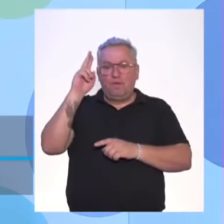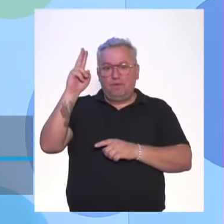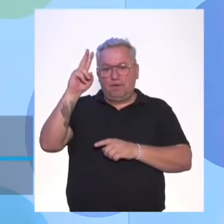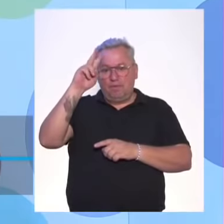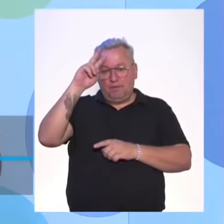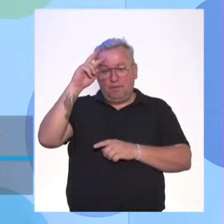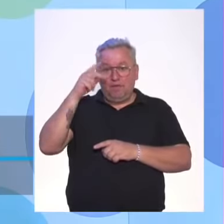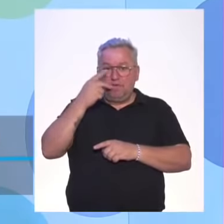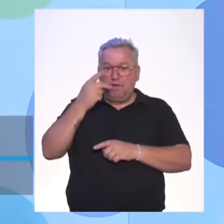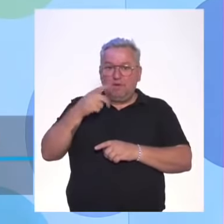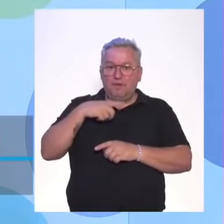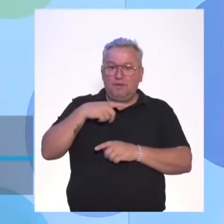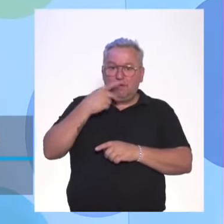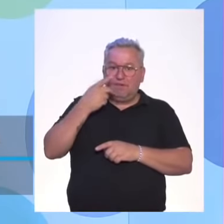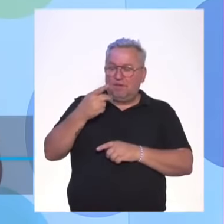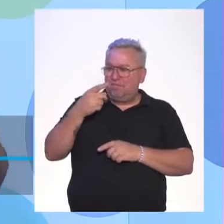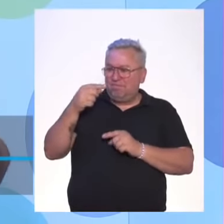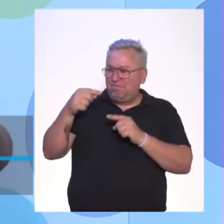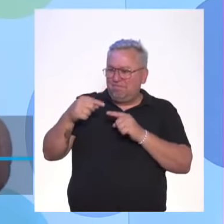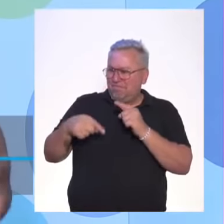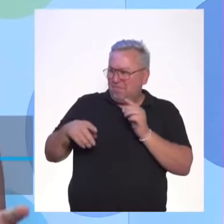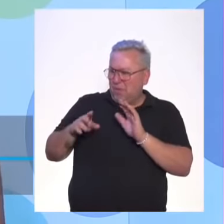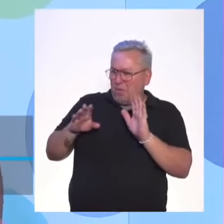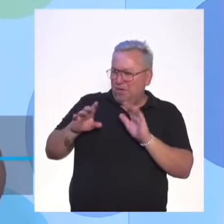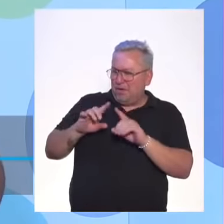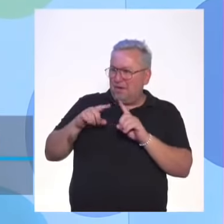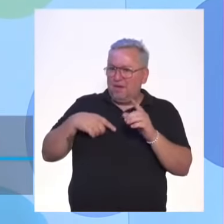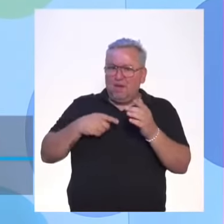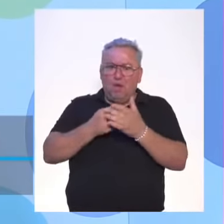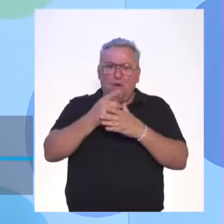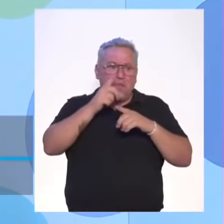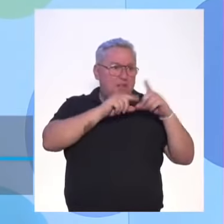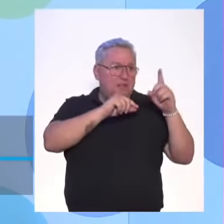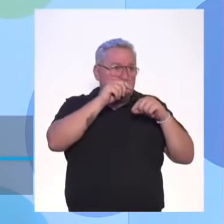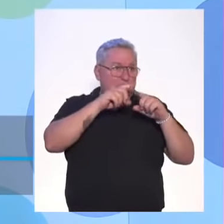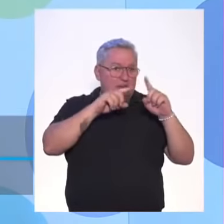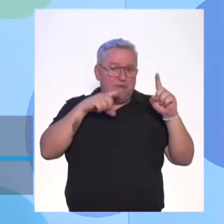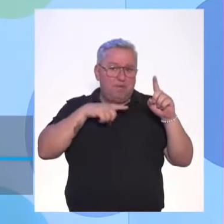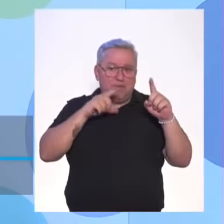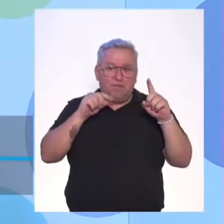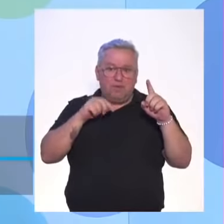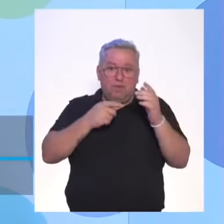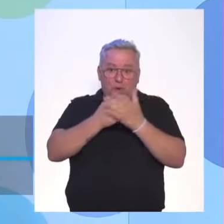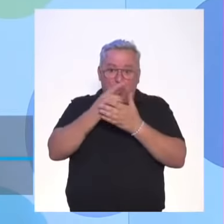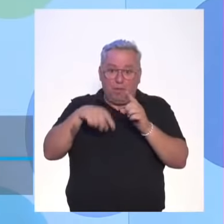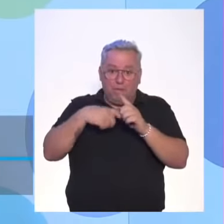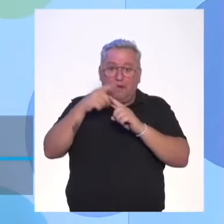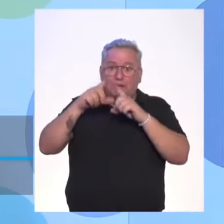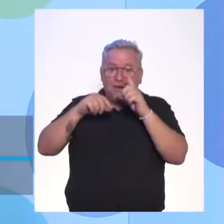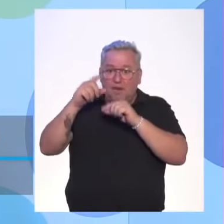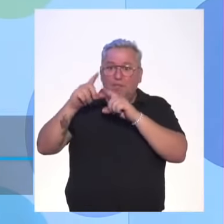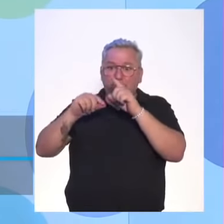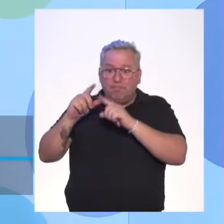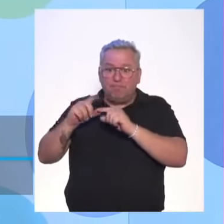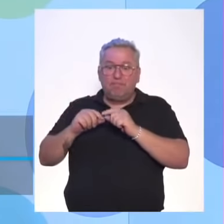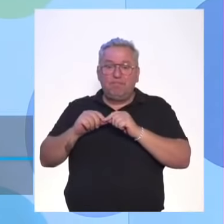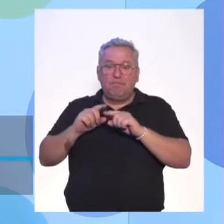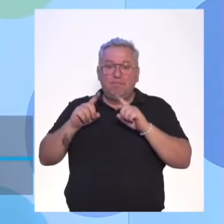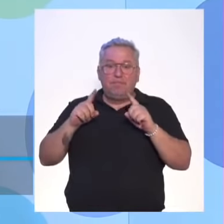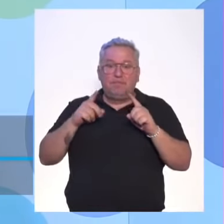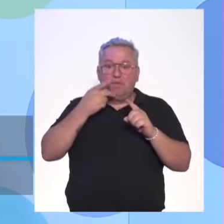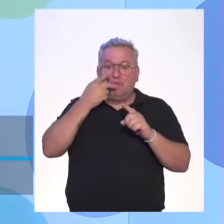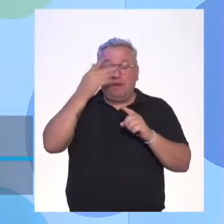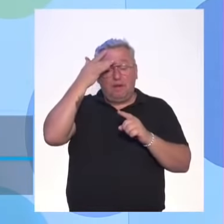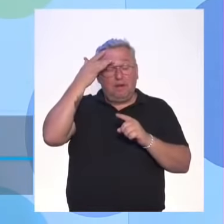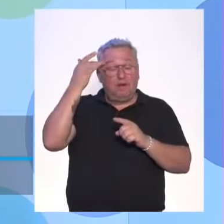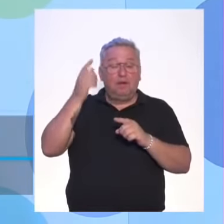ele fala que era que você tá falando não faz o menor sentido né eu compro as estrelas e Para quê Para poder ter dinheiro para comprar mais se alguém aparecer e aí